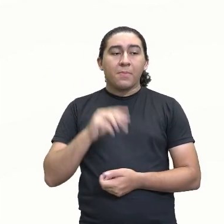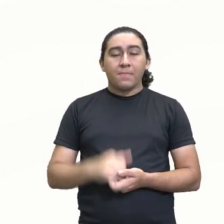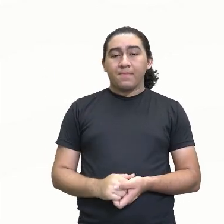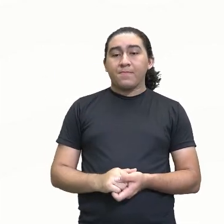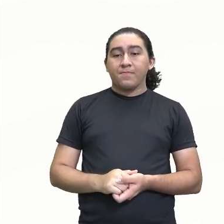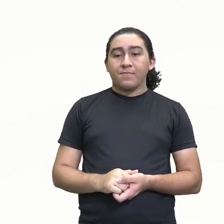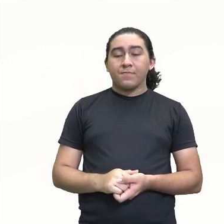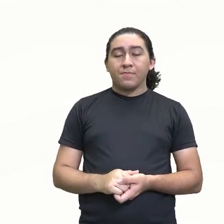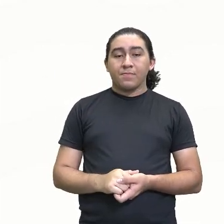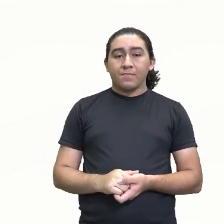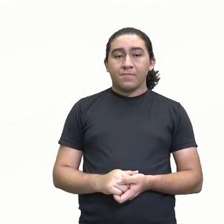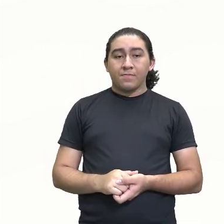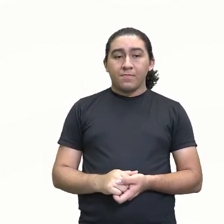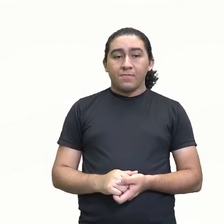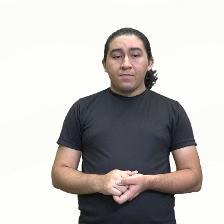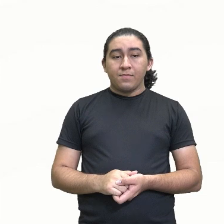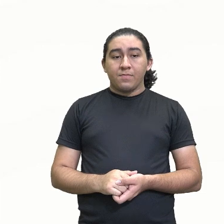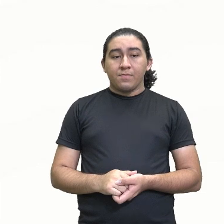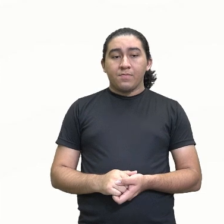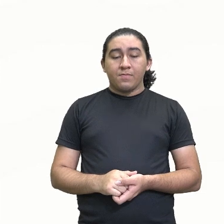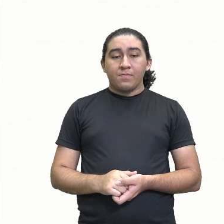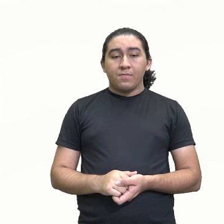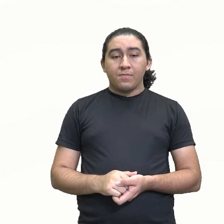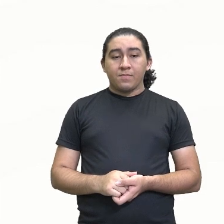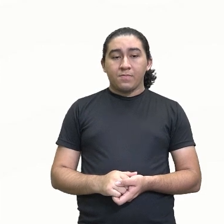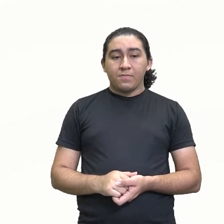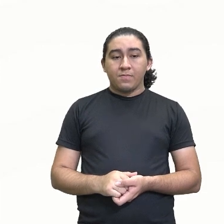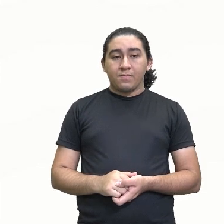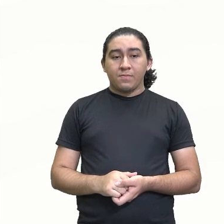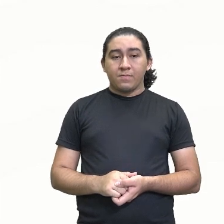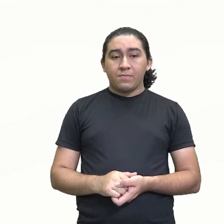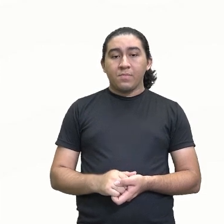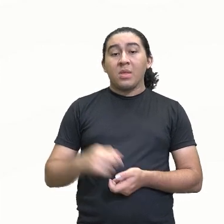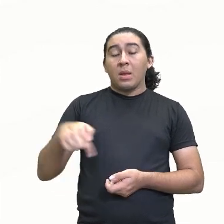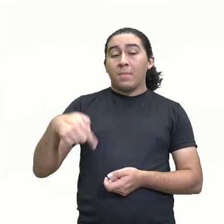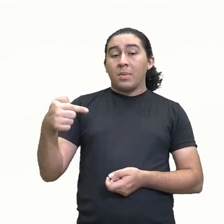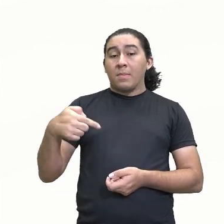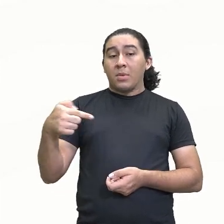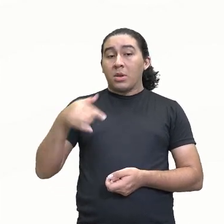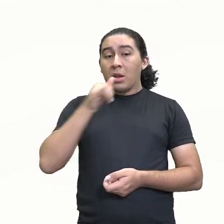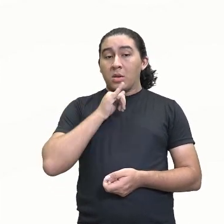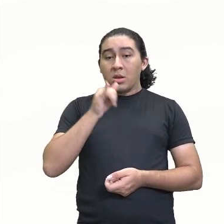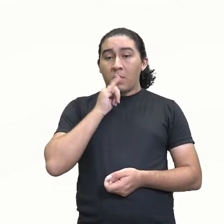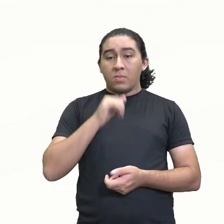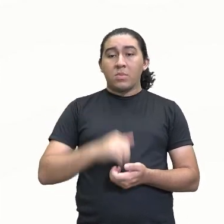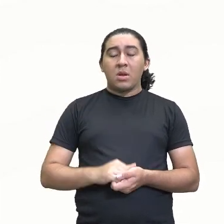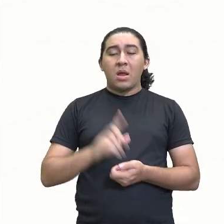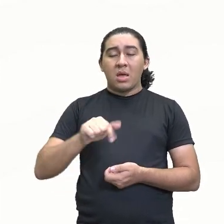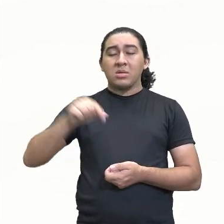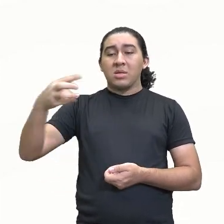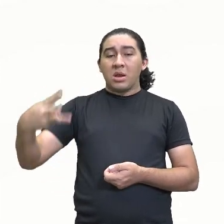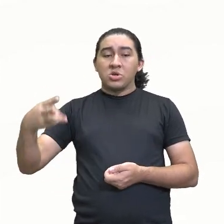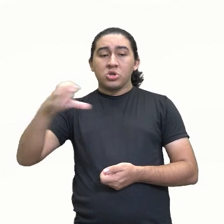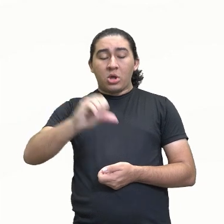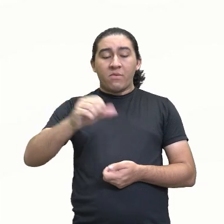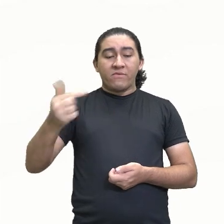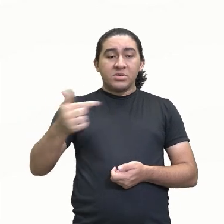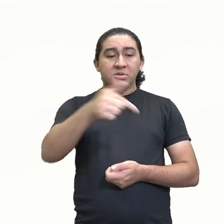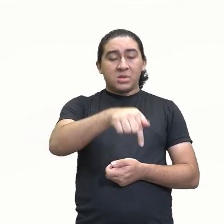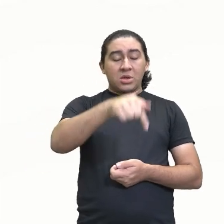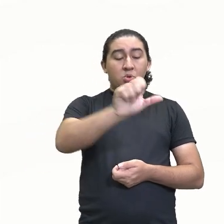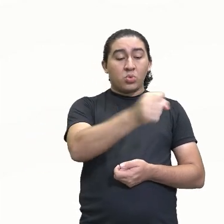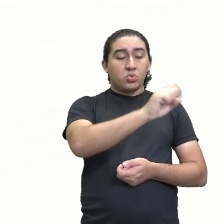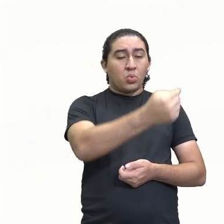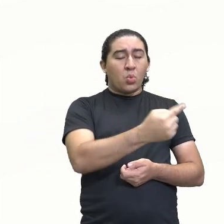primeiro exemplo? A PG é 3, 9, 27, 81. mas eu não vou fazer a soma de todos os termos.